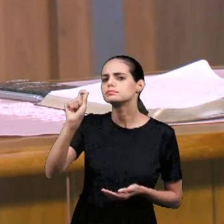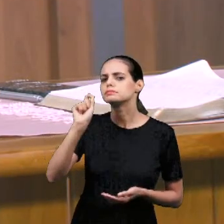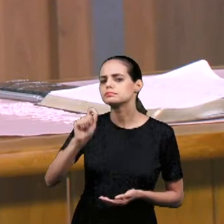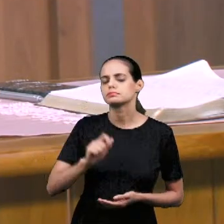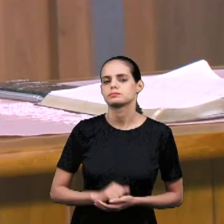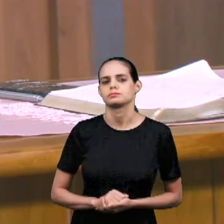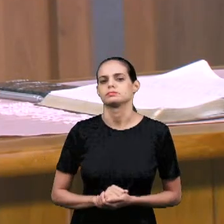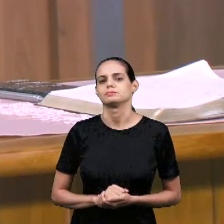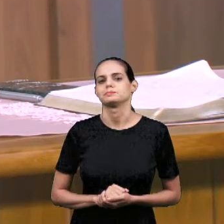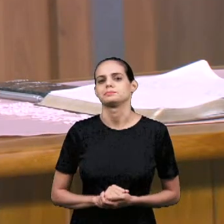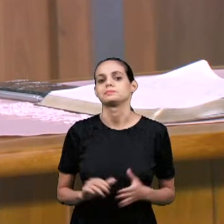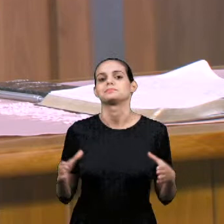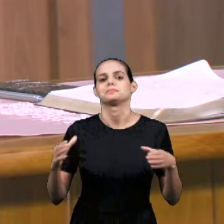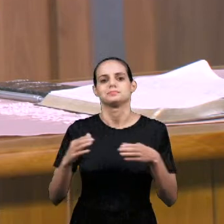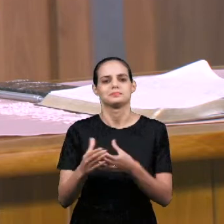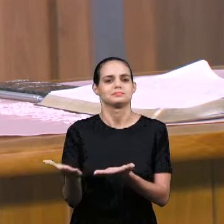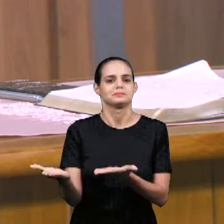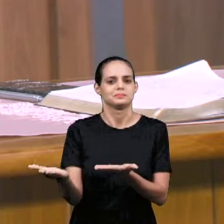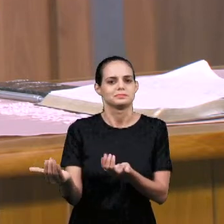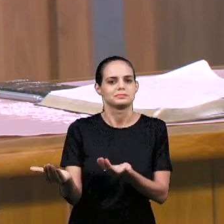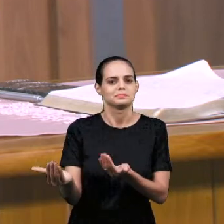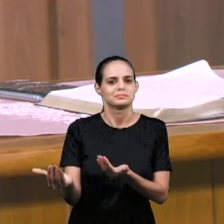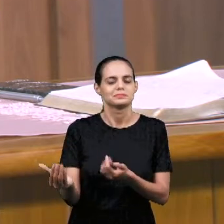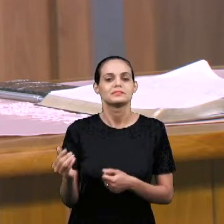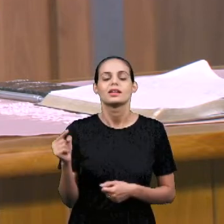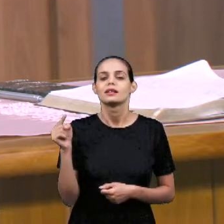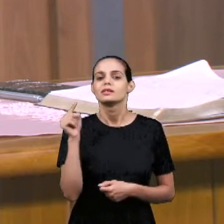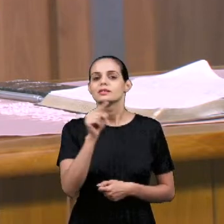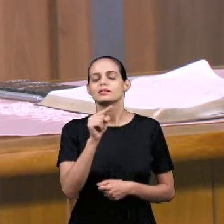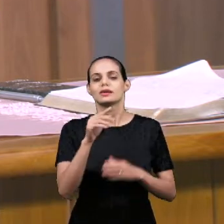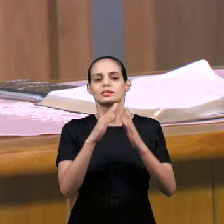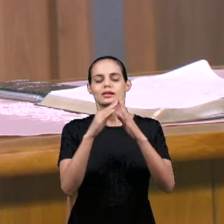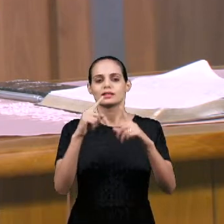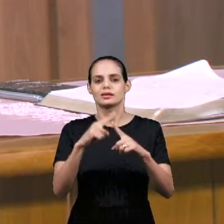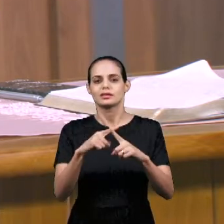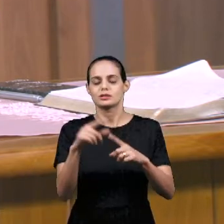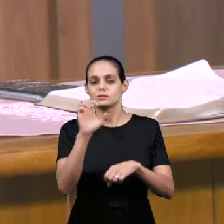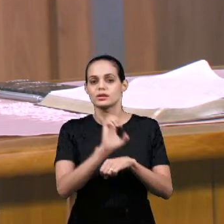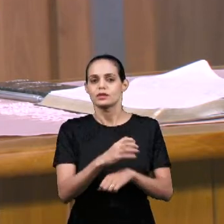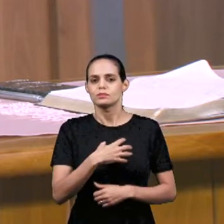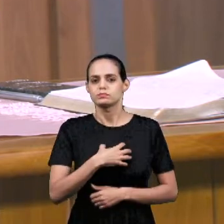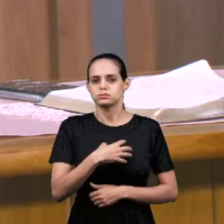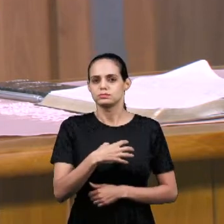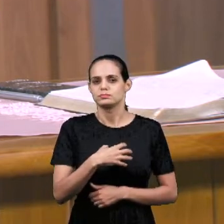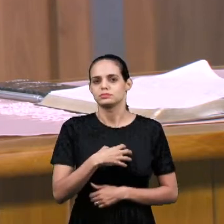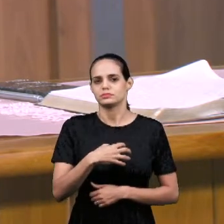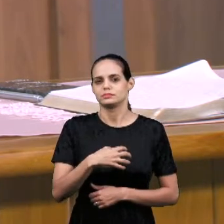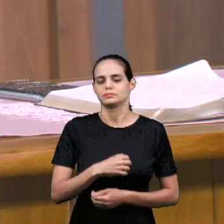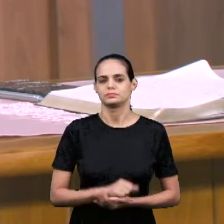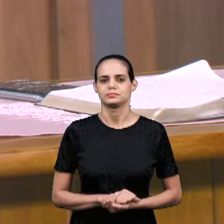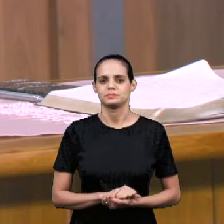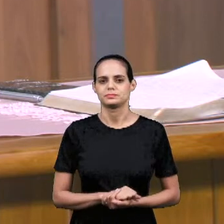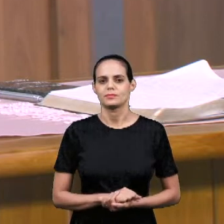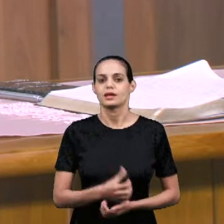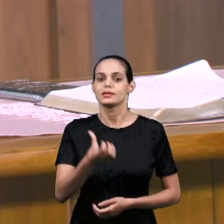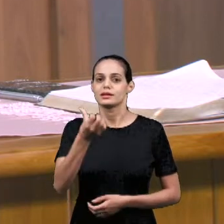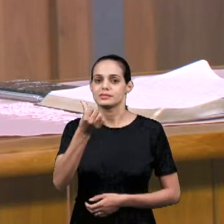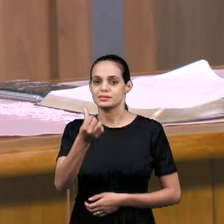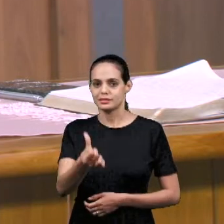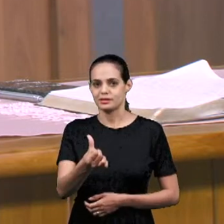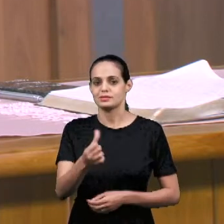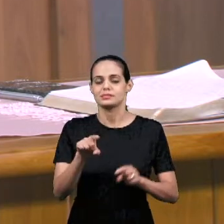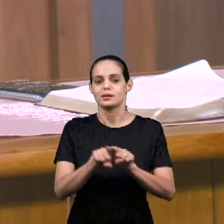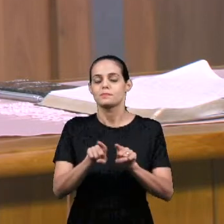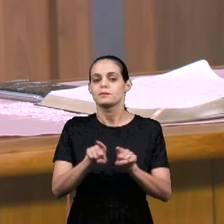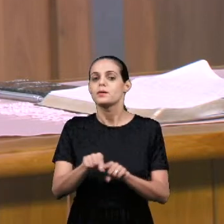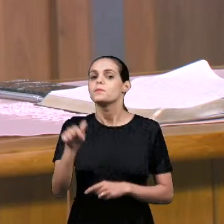por um grupo de jovens de nossa igreja lá de Itabela, na Bahia. E a pergunta 6 pela nossa irmã Jéssica, do grupo de jovens também